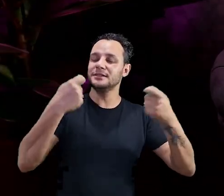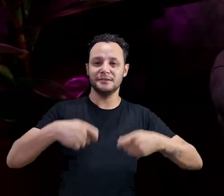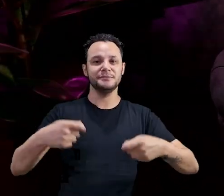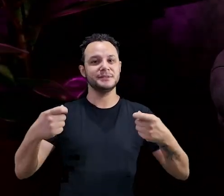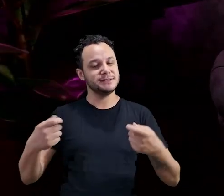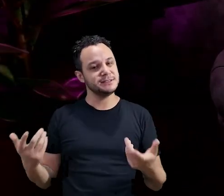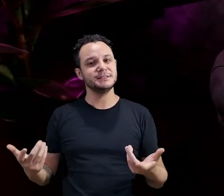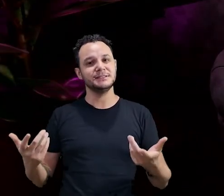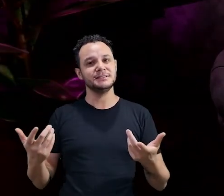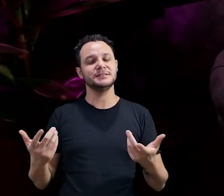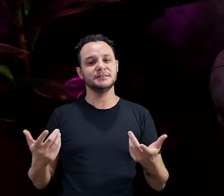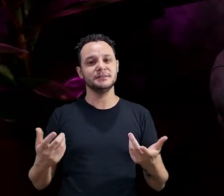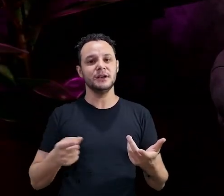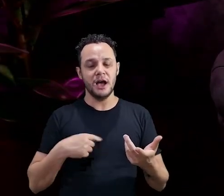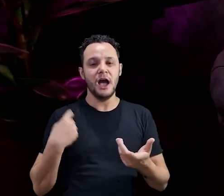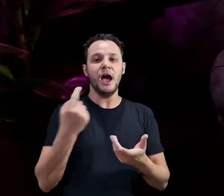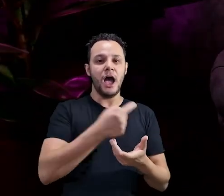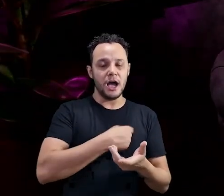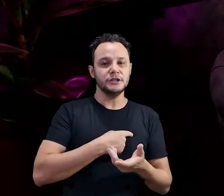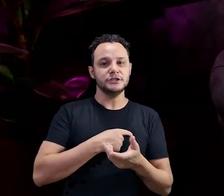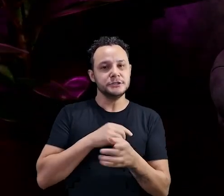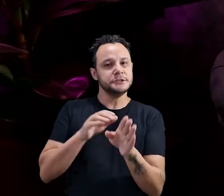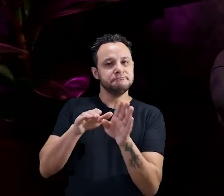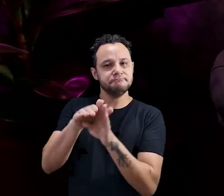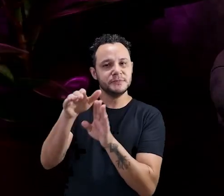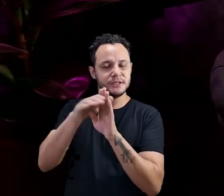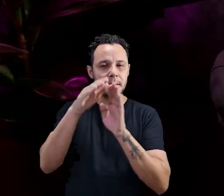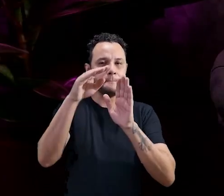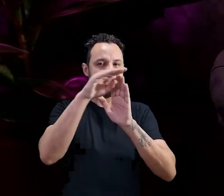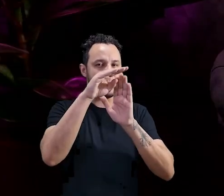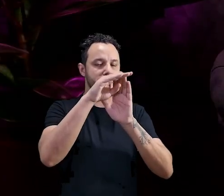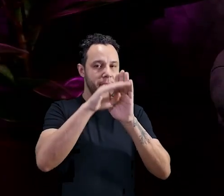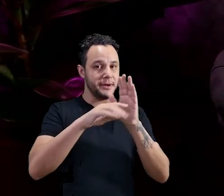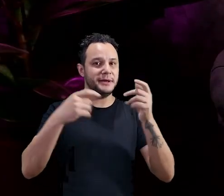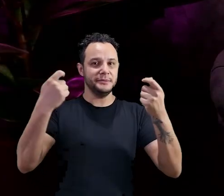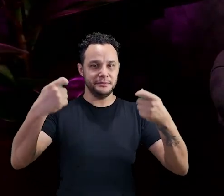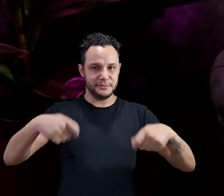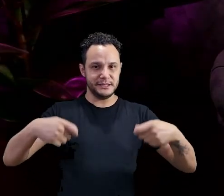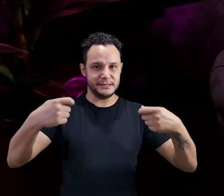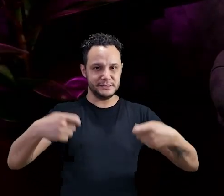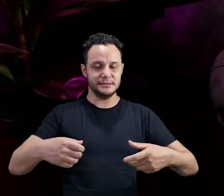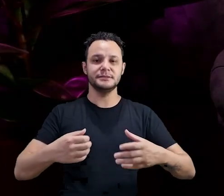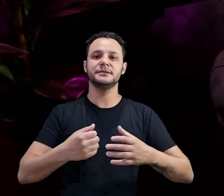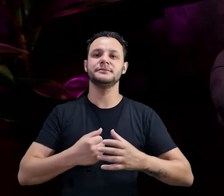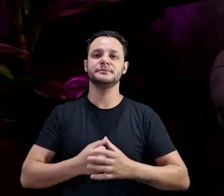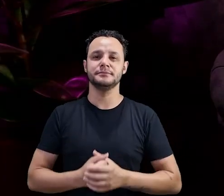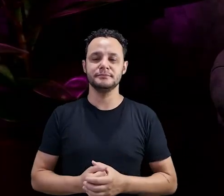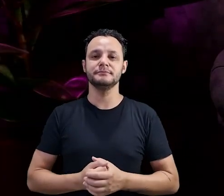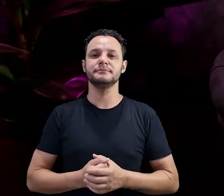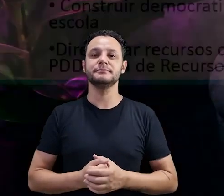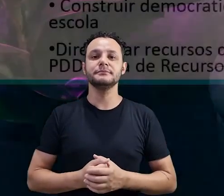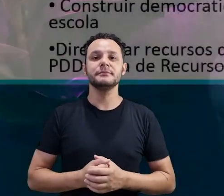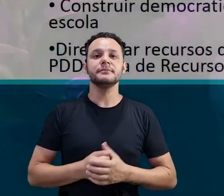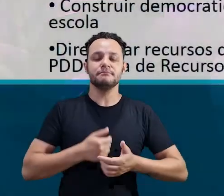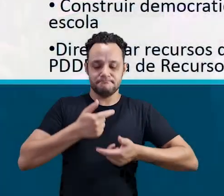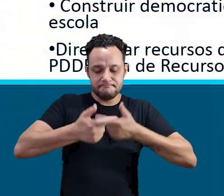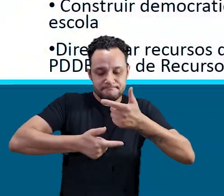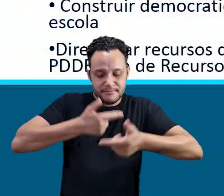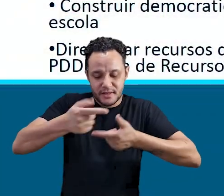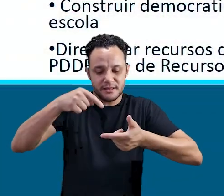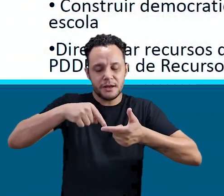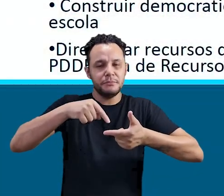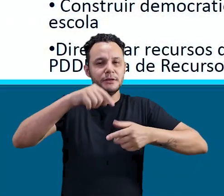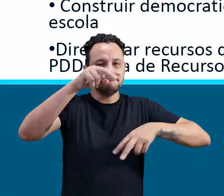uma coisa que está na formação dos professores, então é fundamental que a gente crie esses protocolos de conduta. A avaliação constante